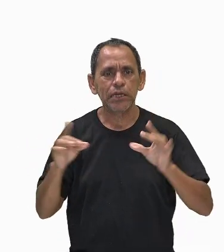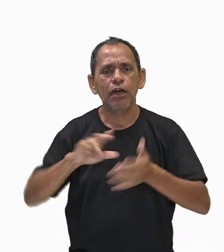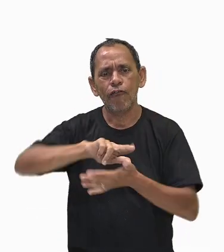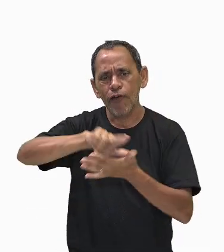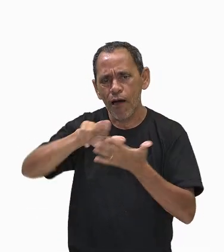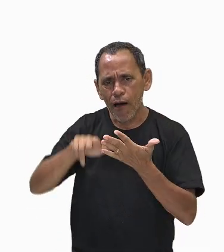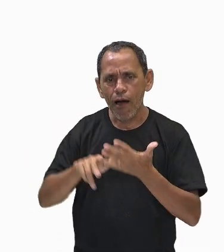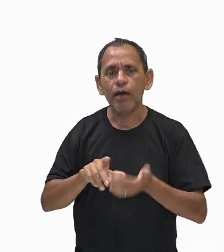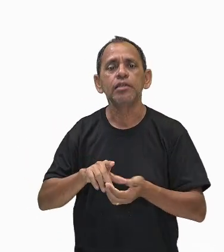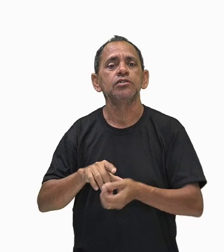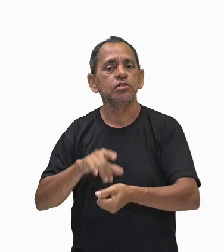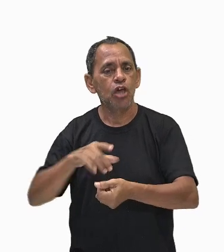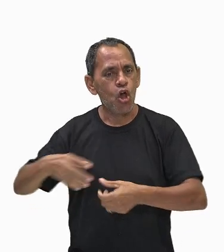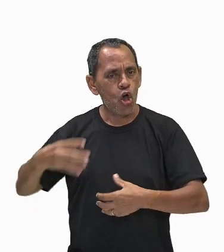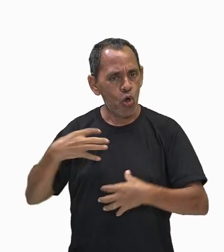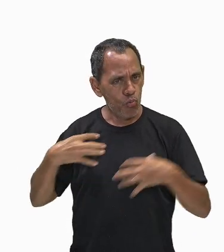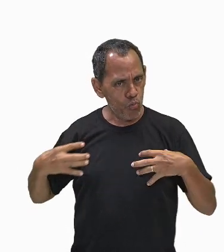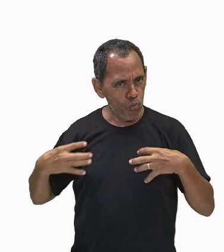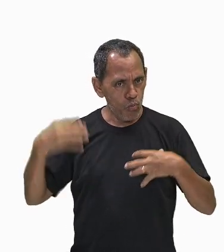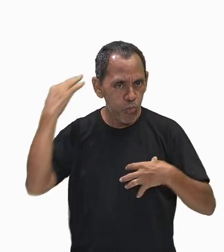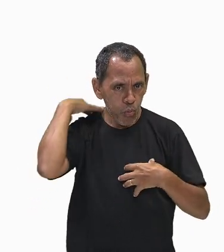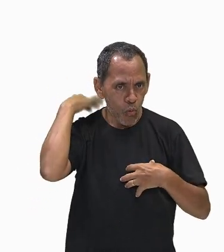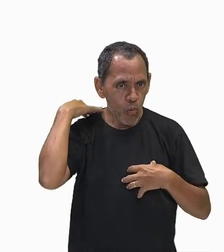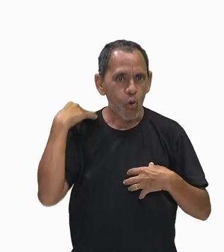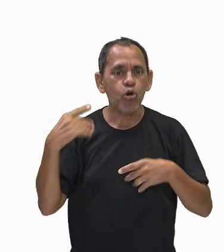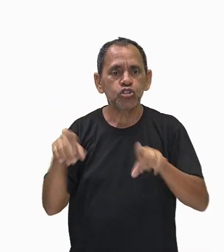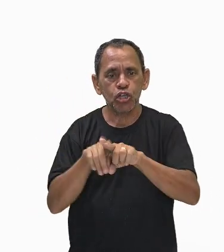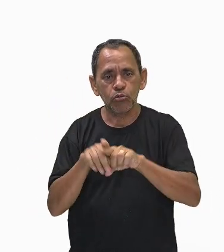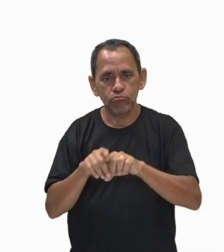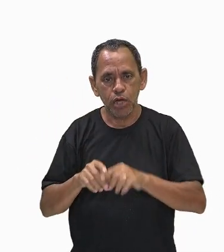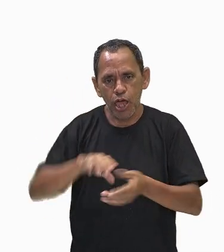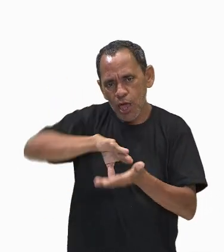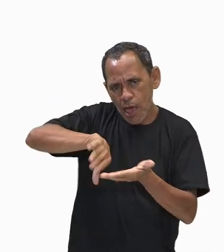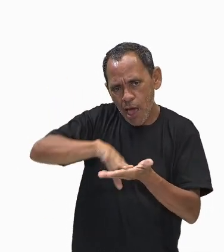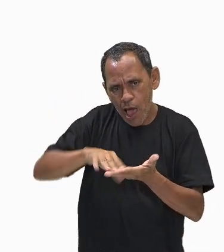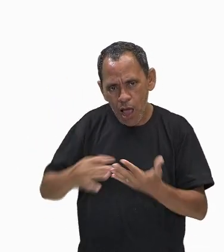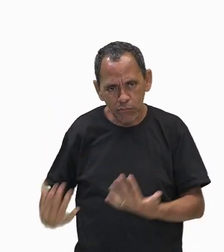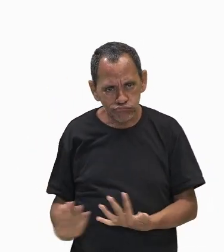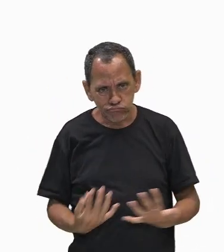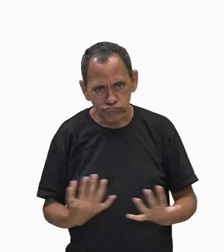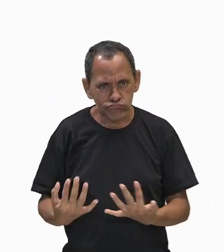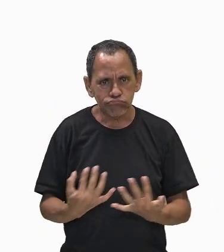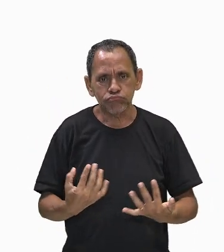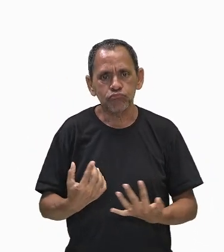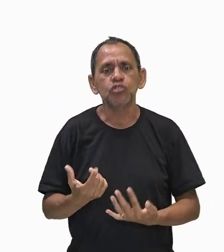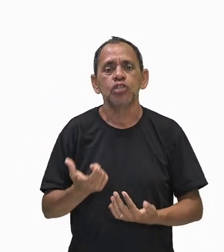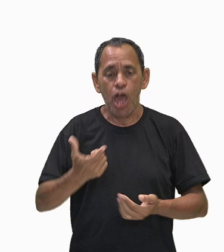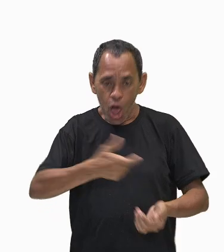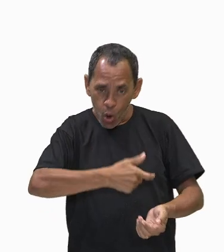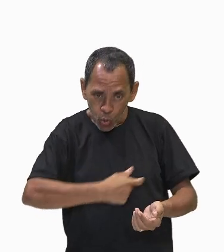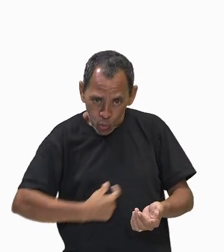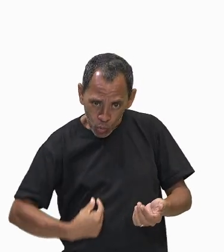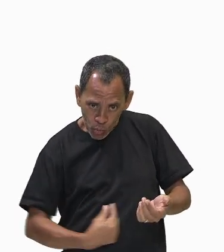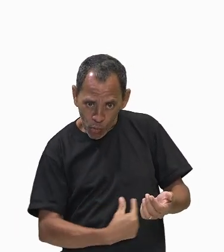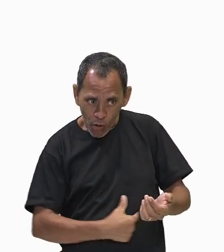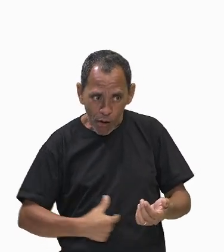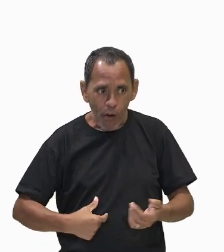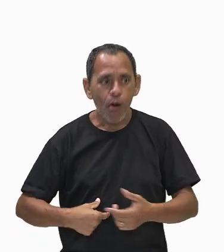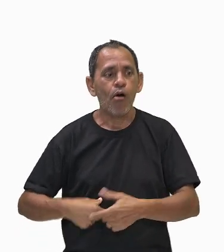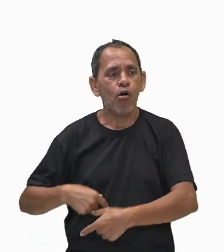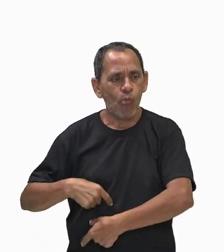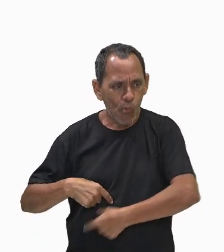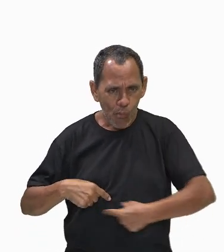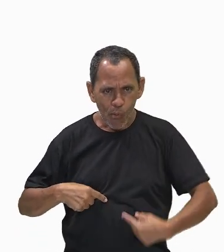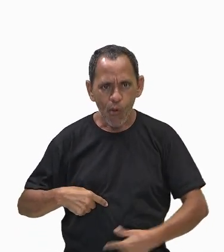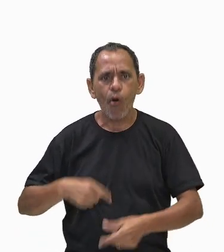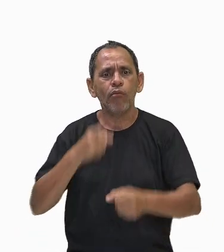estão atrelados à excreção da excreta gasosa, e o intestino grosso das excretas sólidas. Mas, como eu